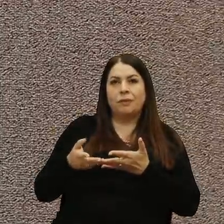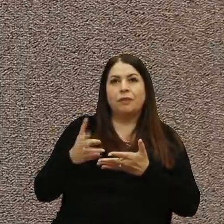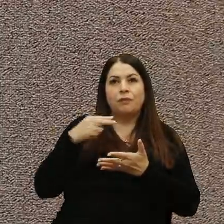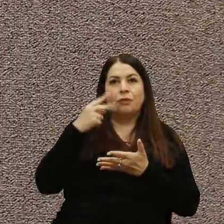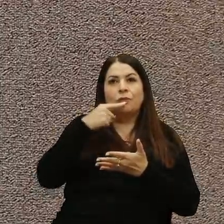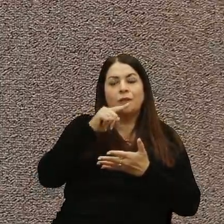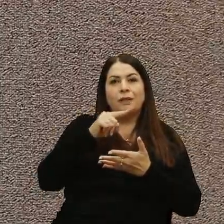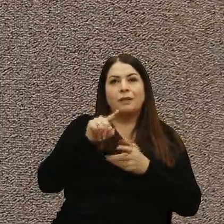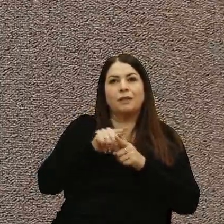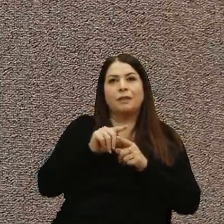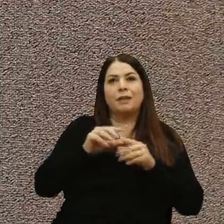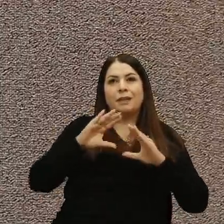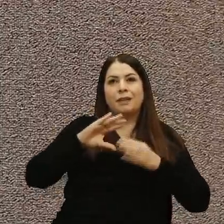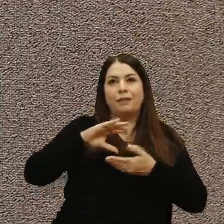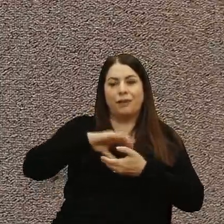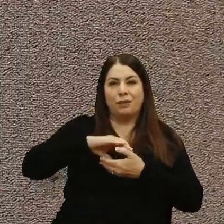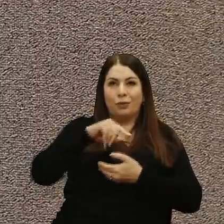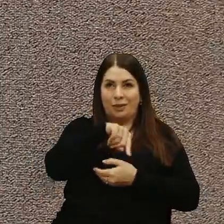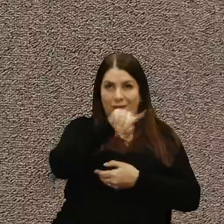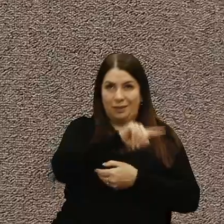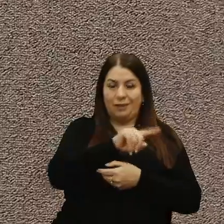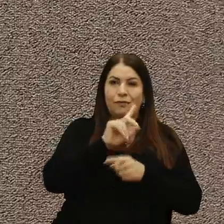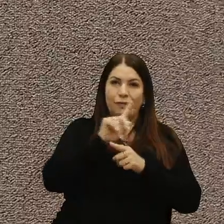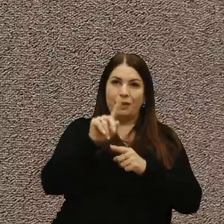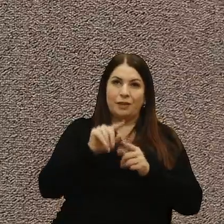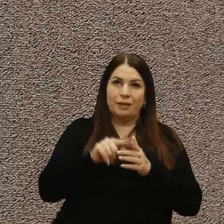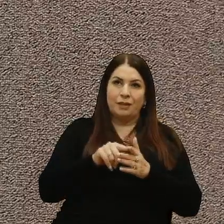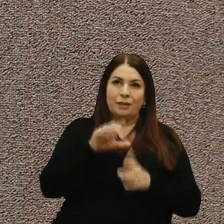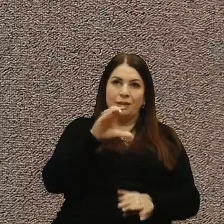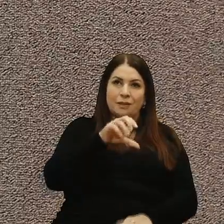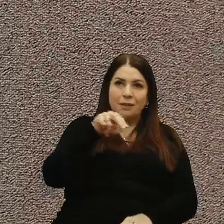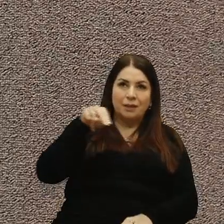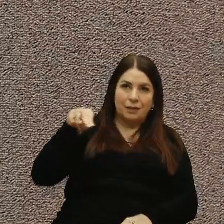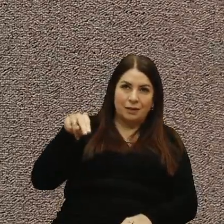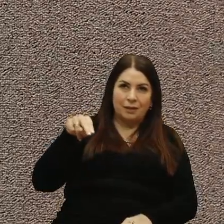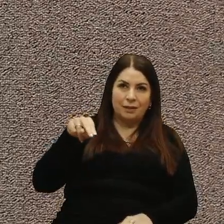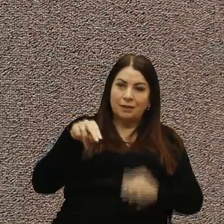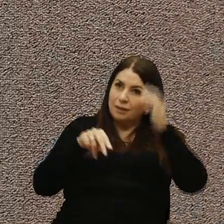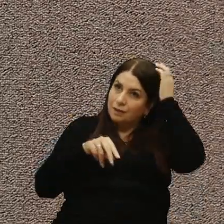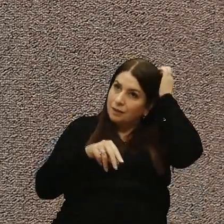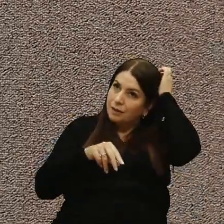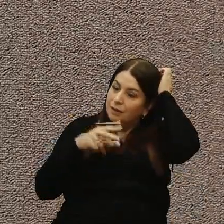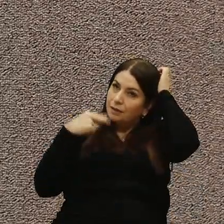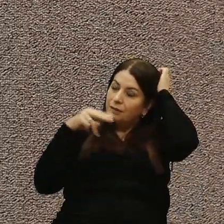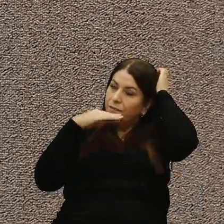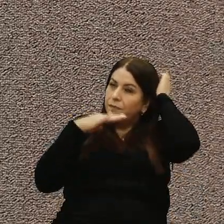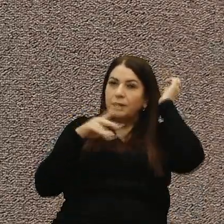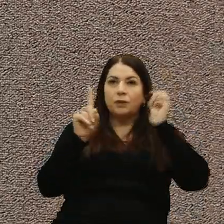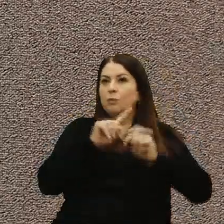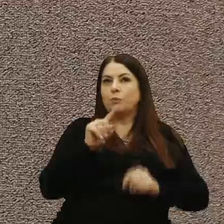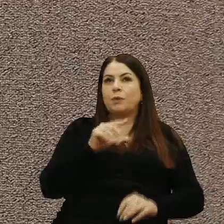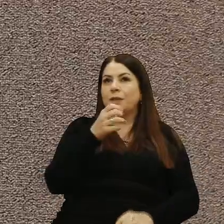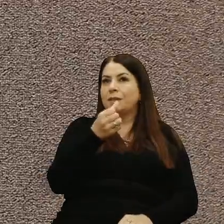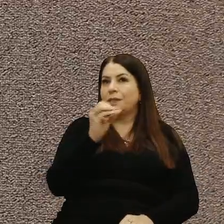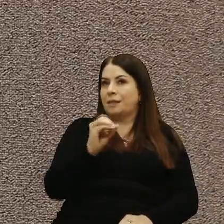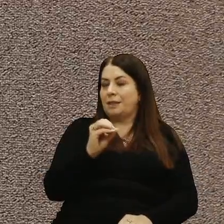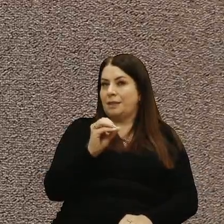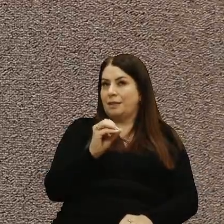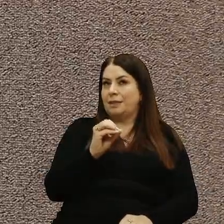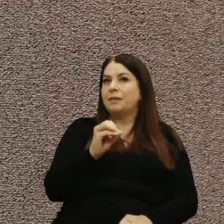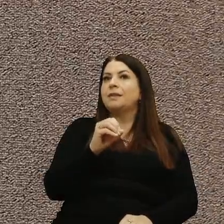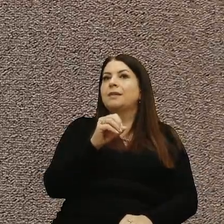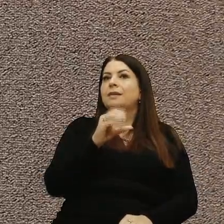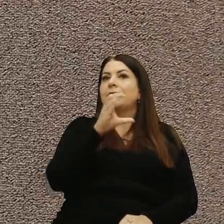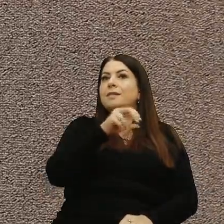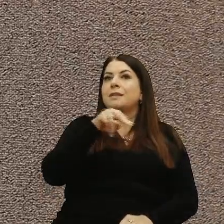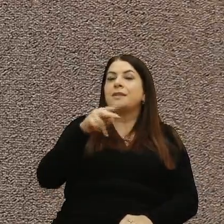Caleb, a Defensoria Pública largou agora, segundo a reportagem da CNN, vereador Bortola, não é mais 60 mortes. Aqui o pessoal da